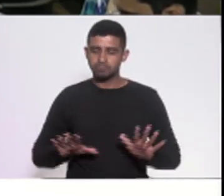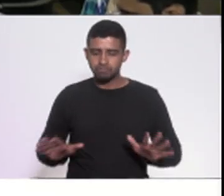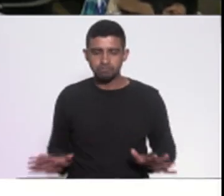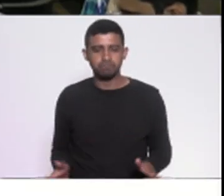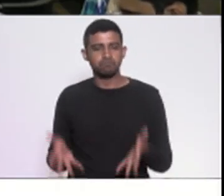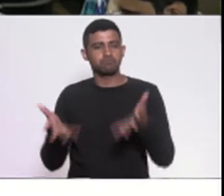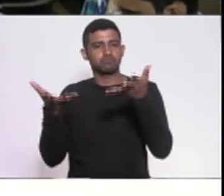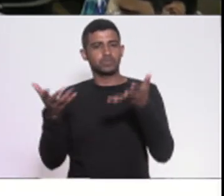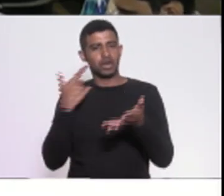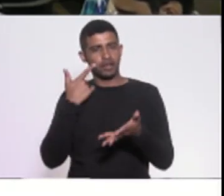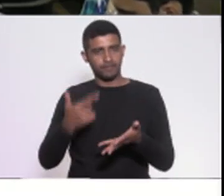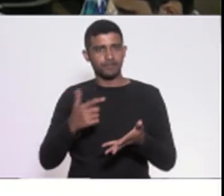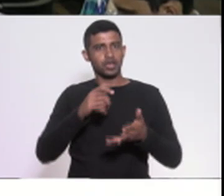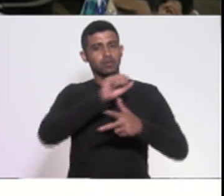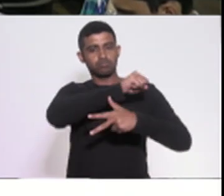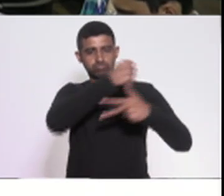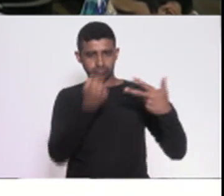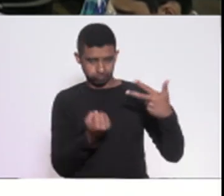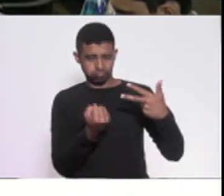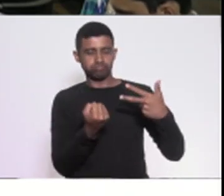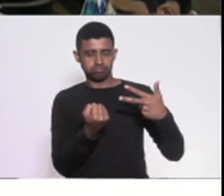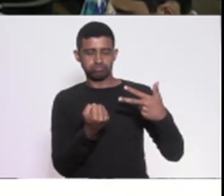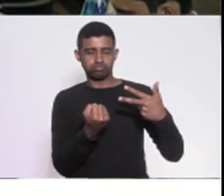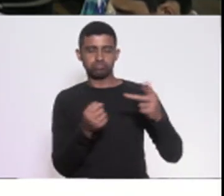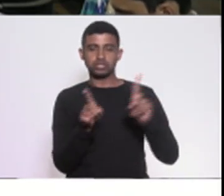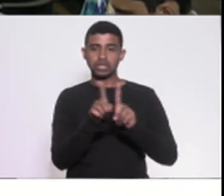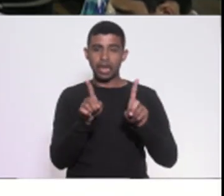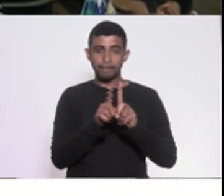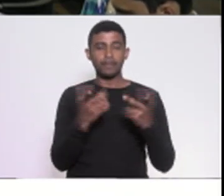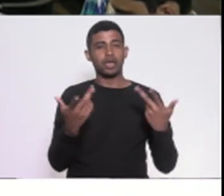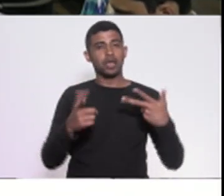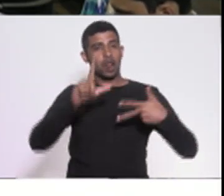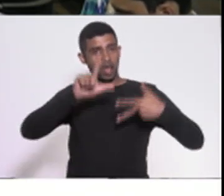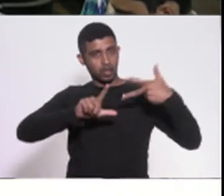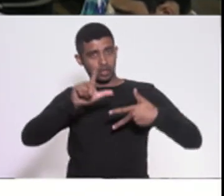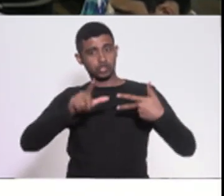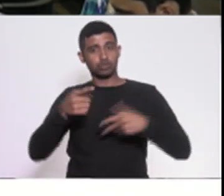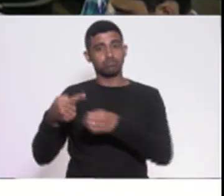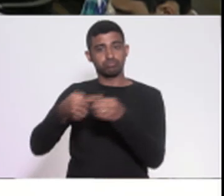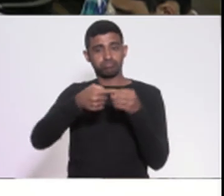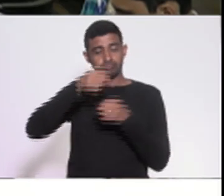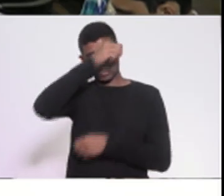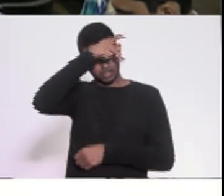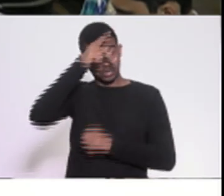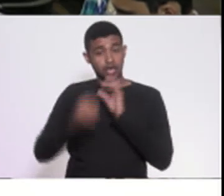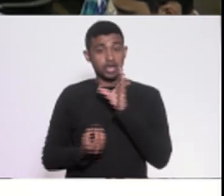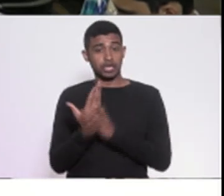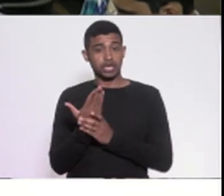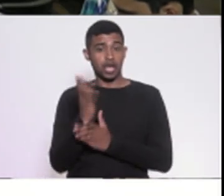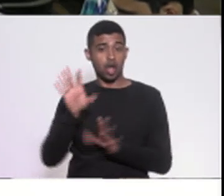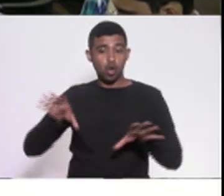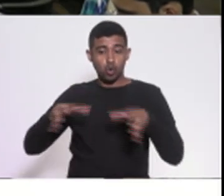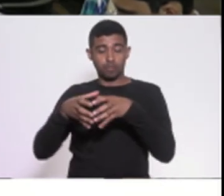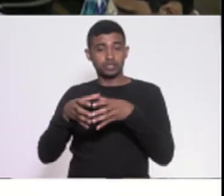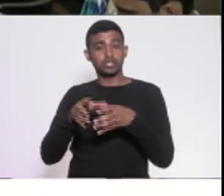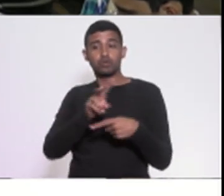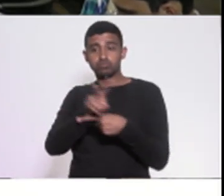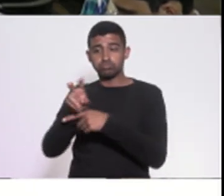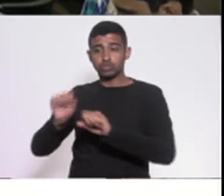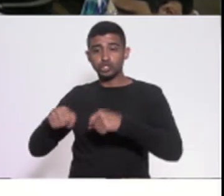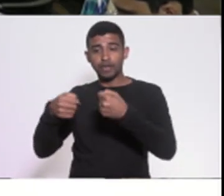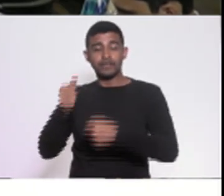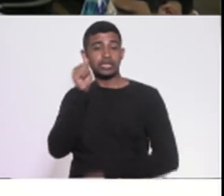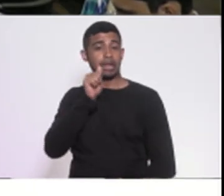Incentivar que os poderes legislativos municipais criem as comissões de defesa dos direitos das mulheres nas câmaras de